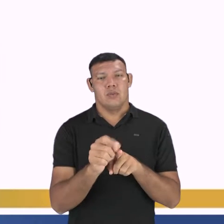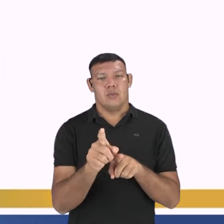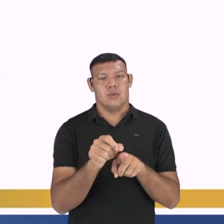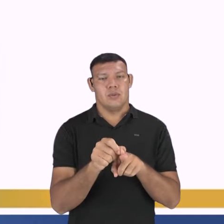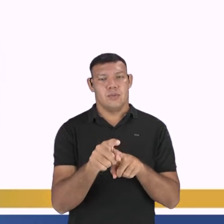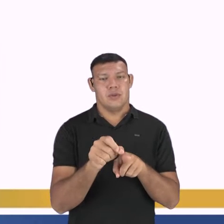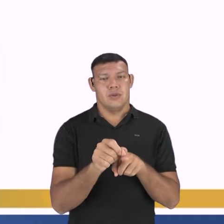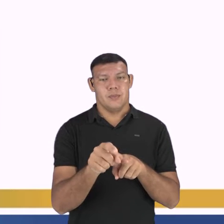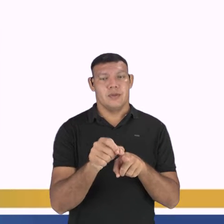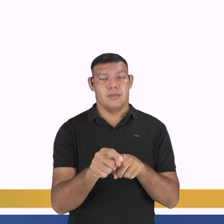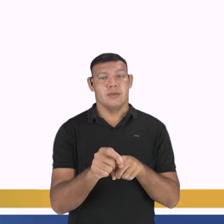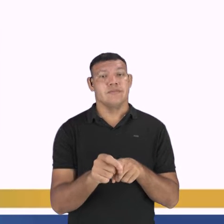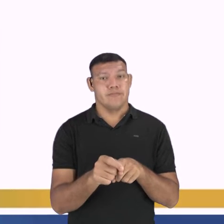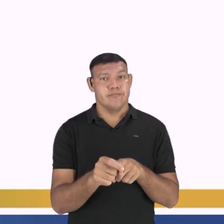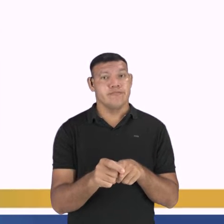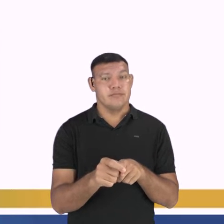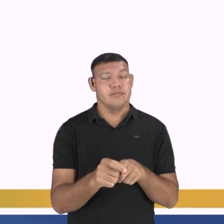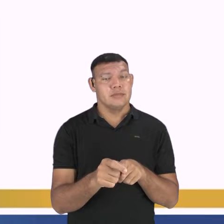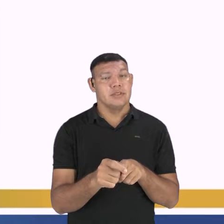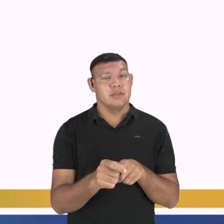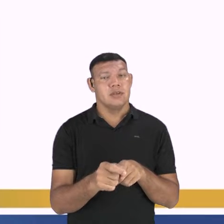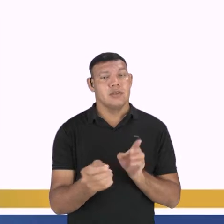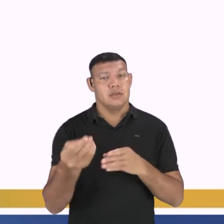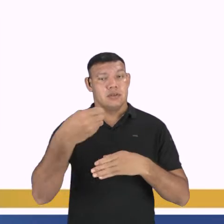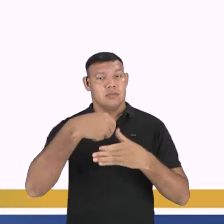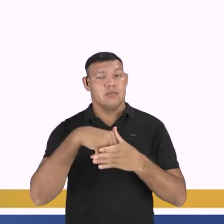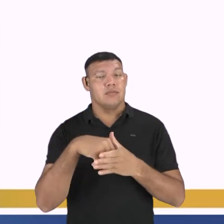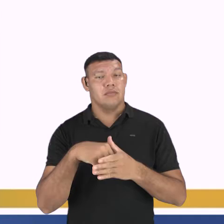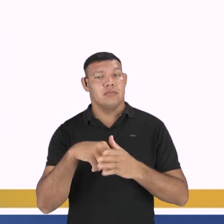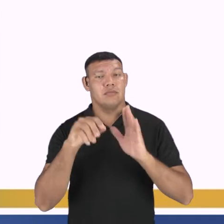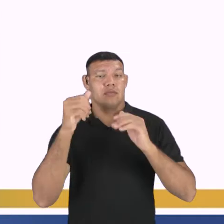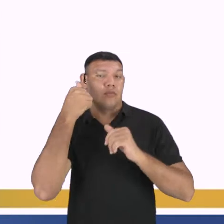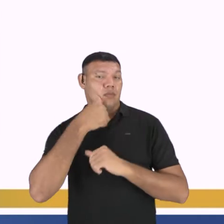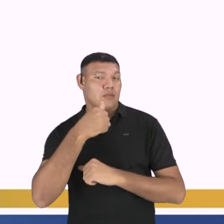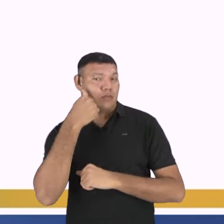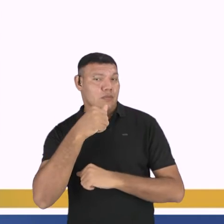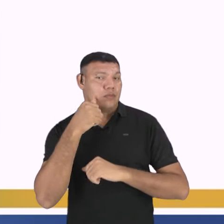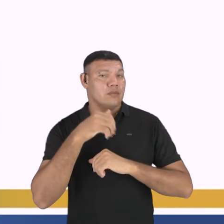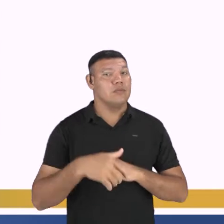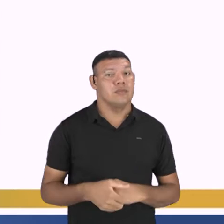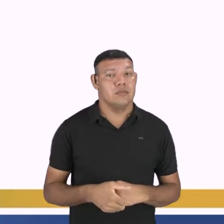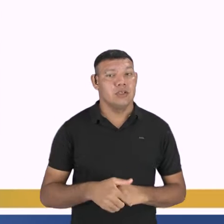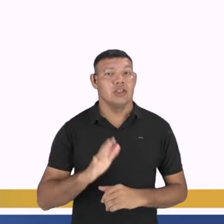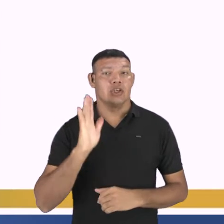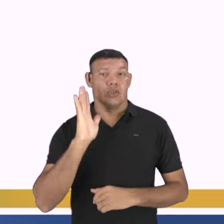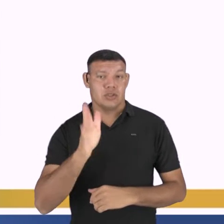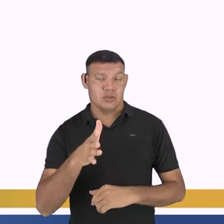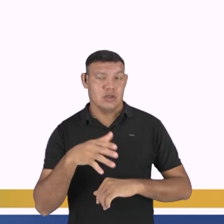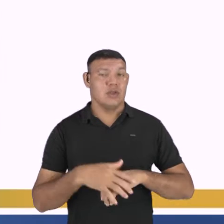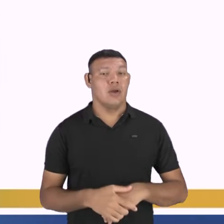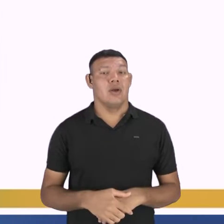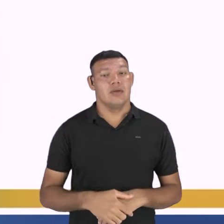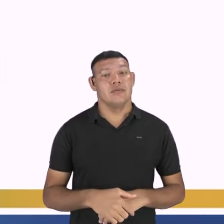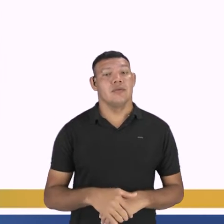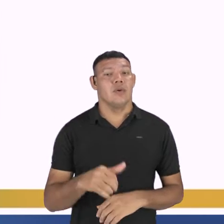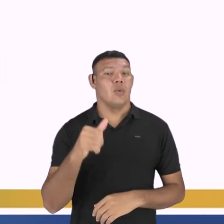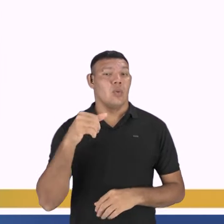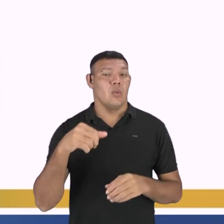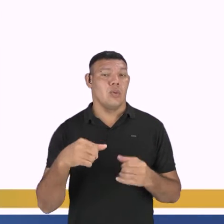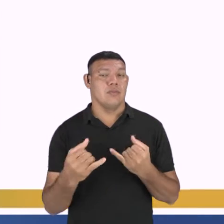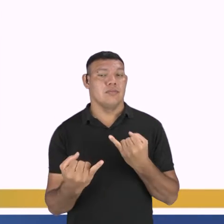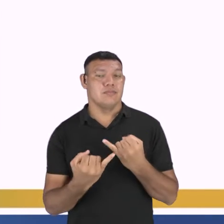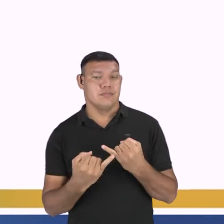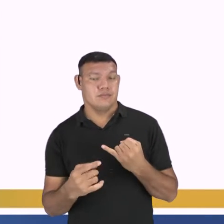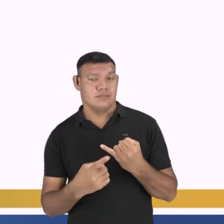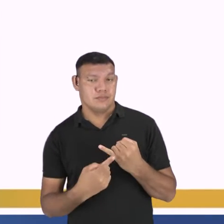esse gameta, esse espermatozoide, no interior do corpo da mulher. Já o sistema reprodutor feminino, ele atua